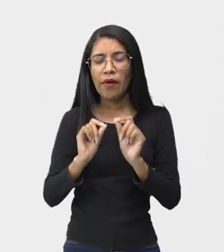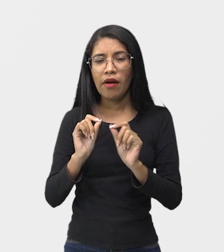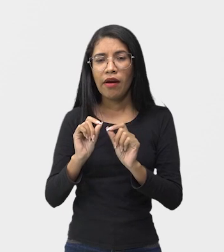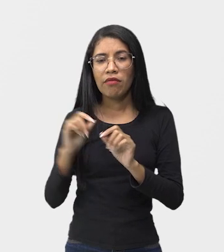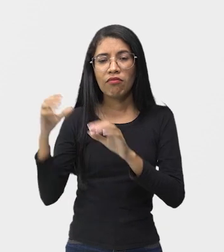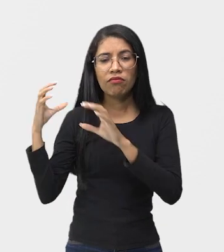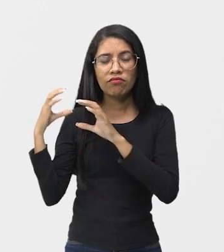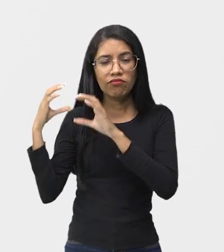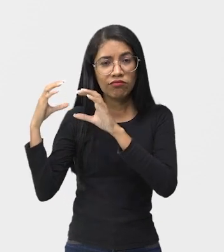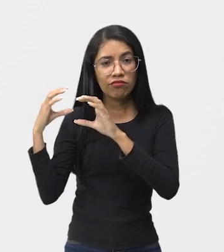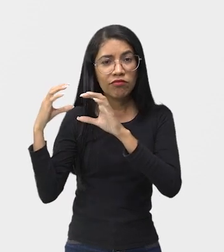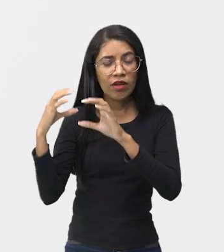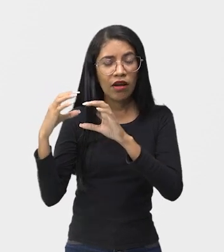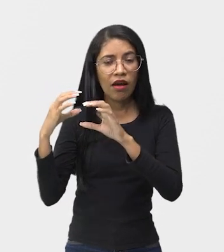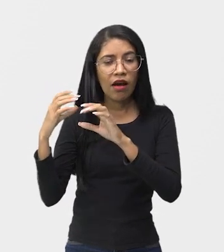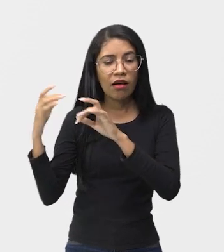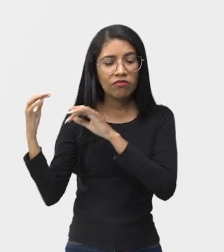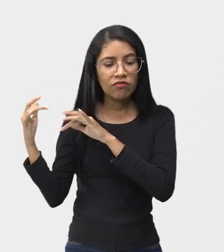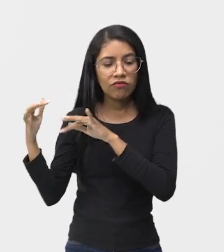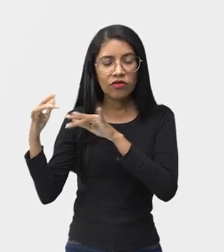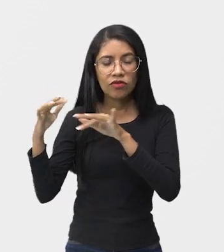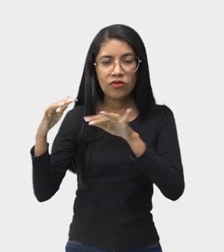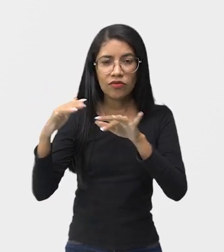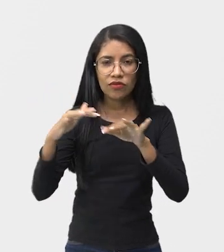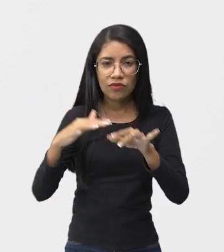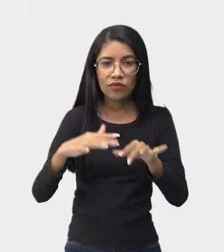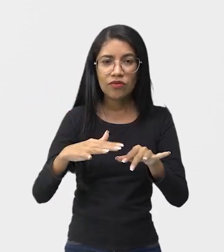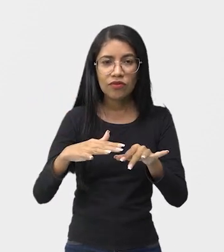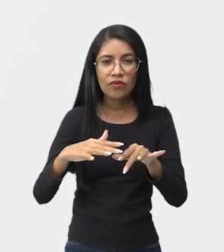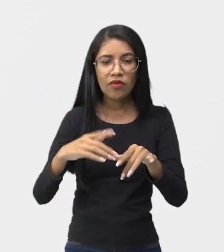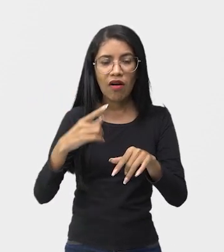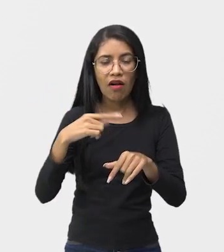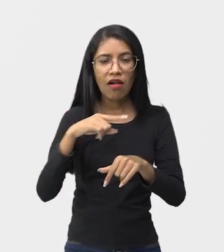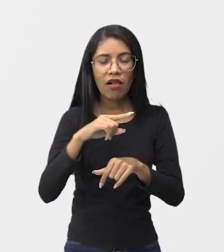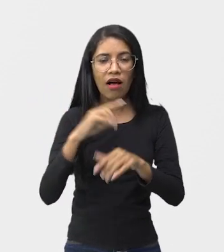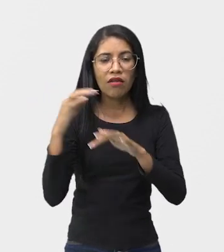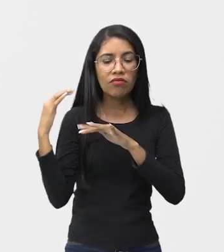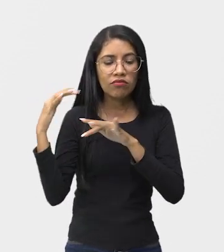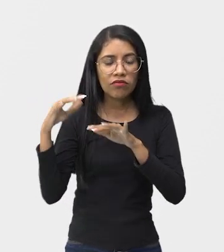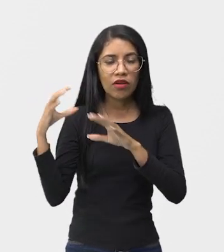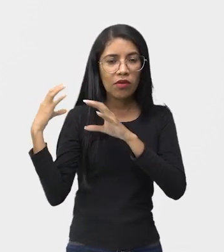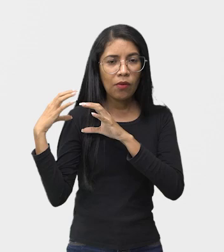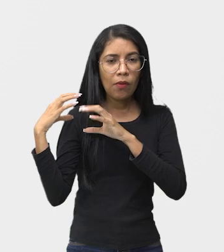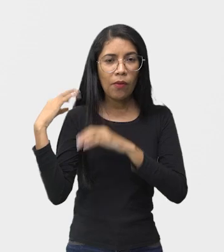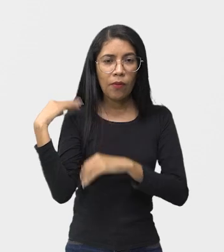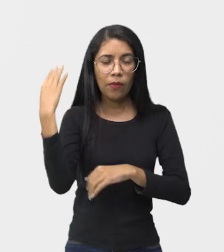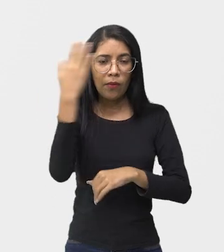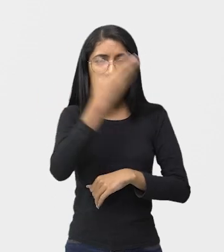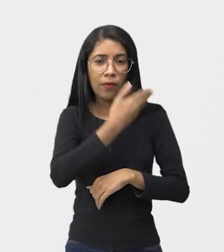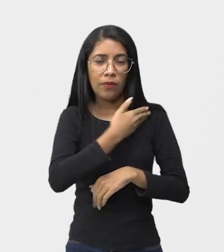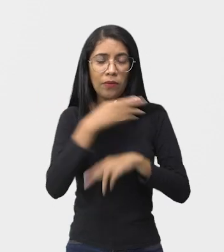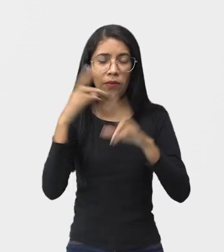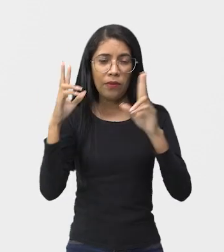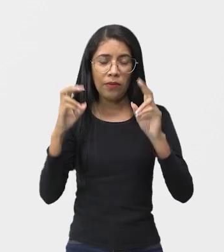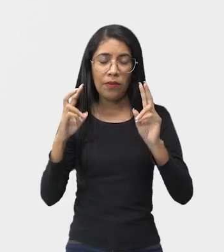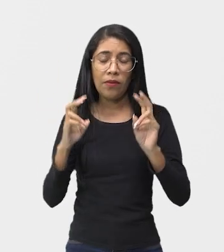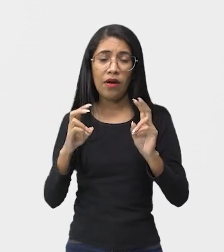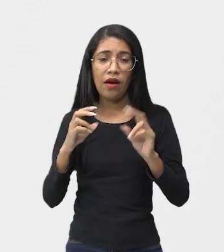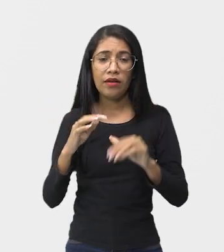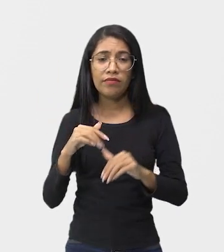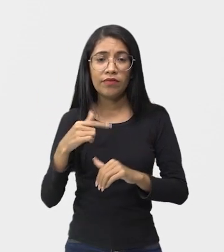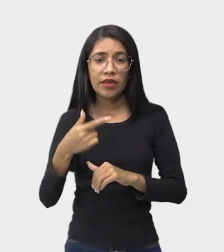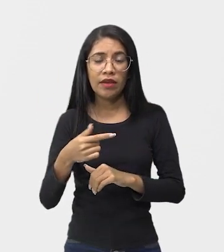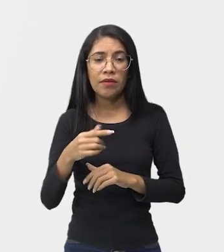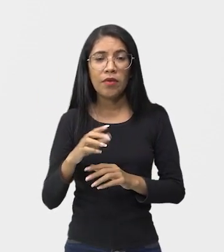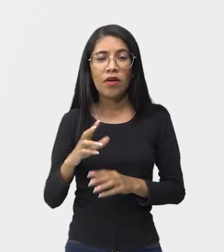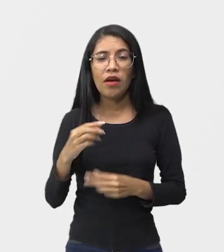questão desse romeiro, dos romeiros indo, né, ao Círio de Nazaré. Aí, passando disso aí, nós vamos